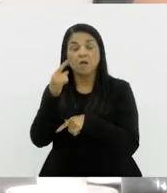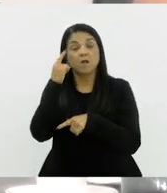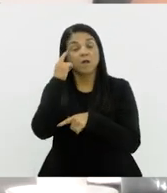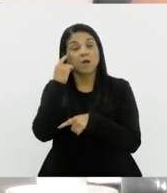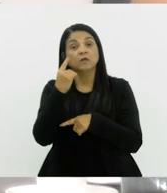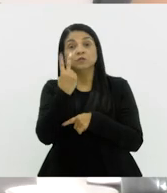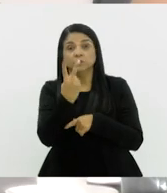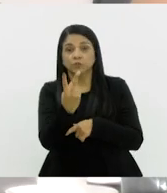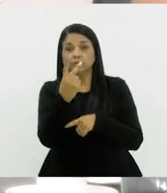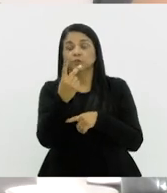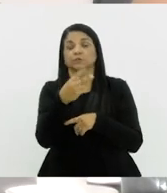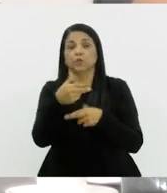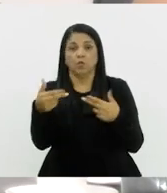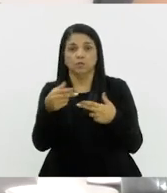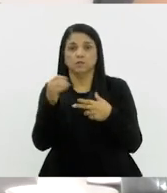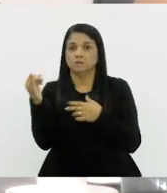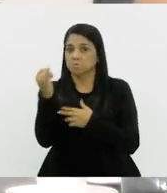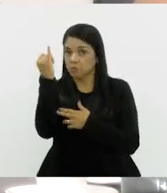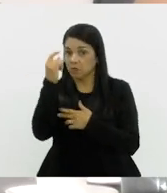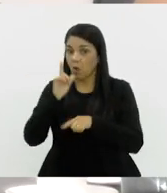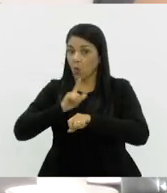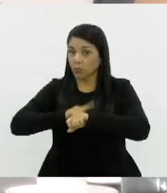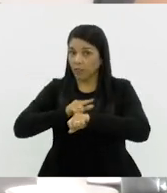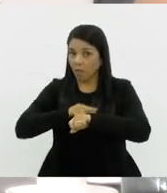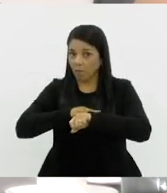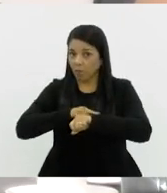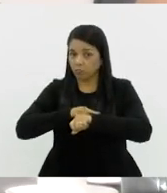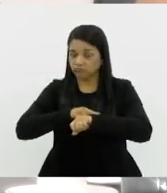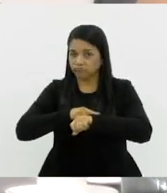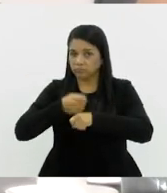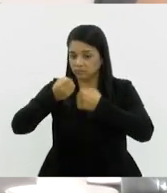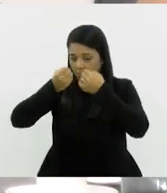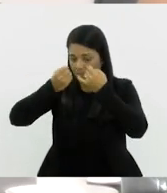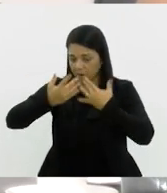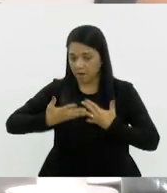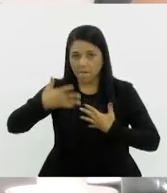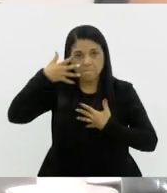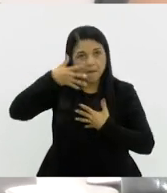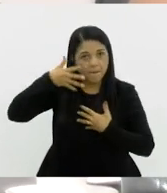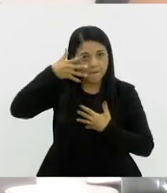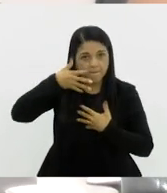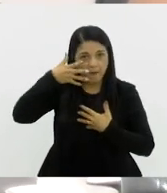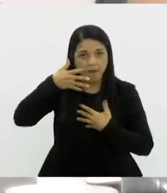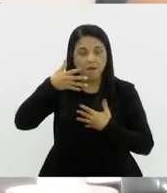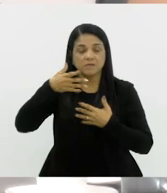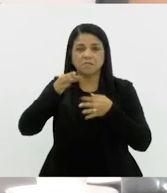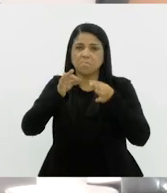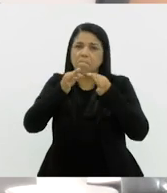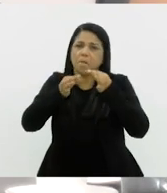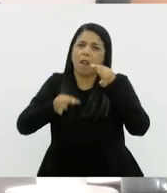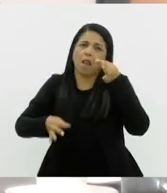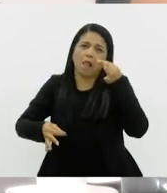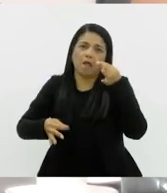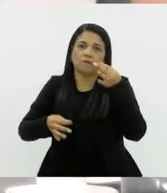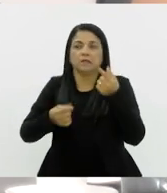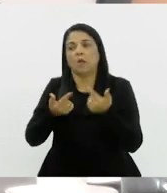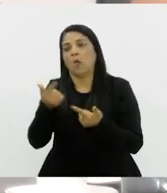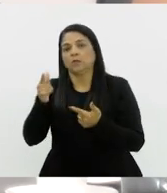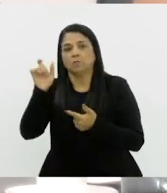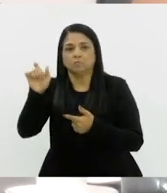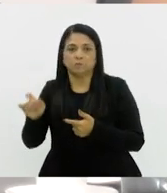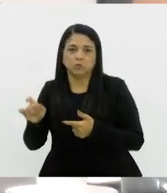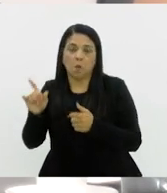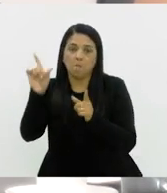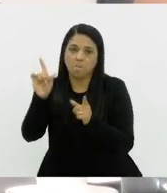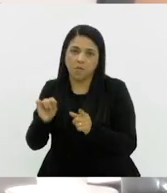Primeiro, que as pessoas se atenham ao tempo estabelecido, né? Porque se a gente, cada um quiser falar muita coisa, vai roubar o tempo de outra pessoa,